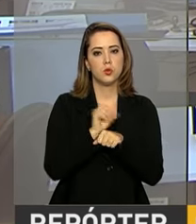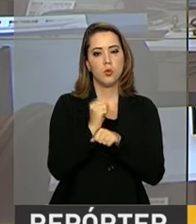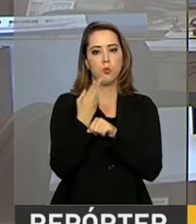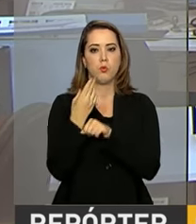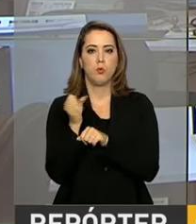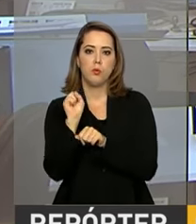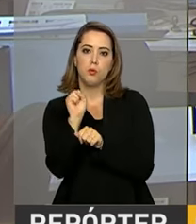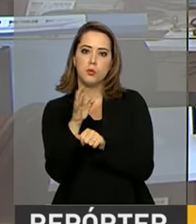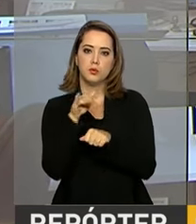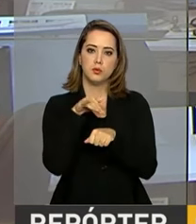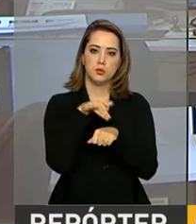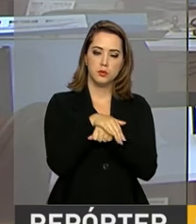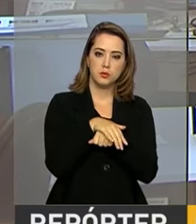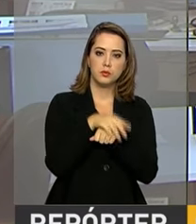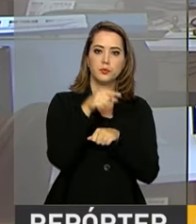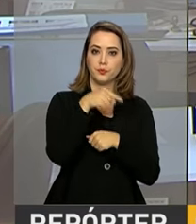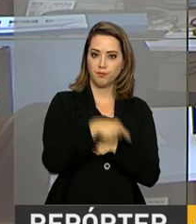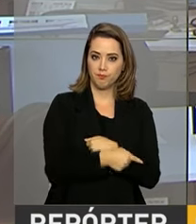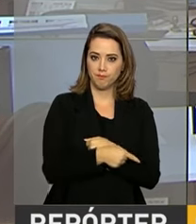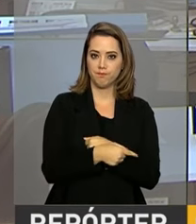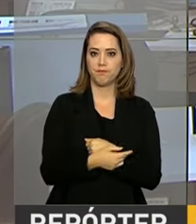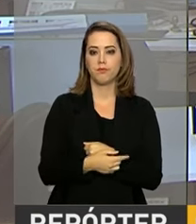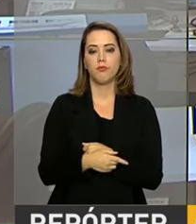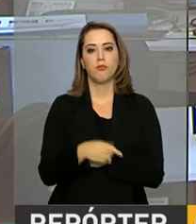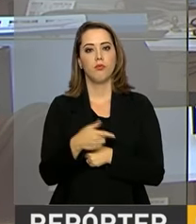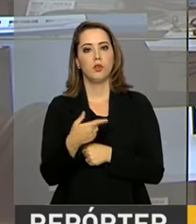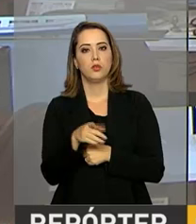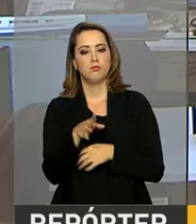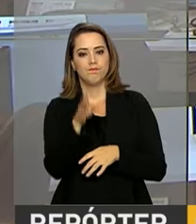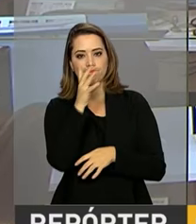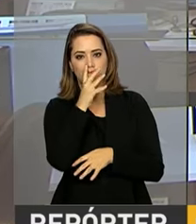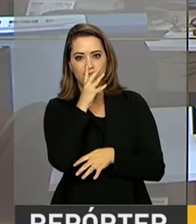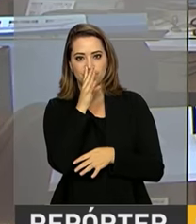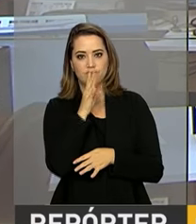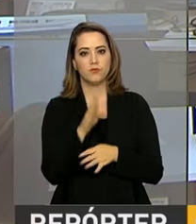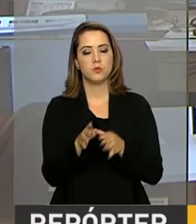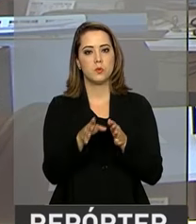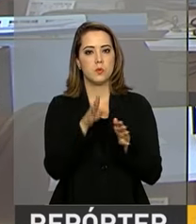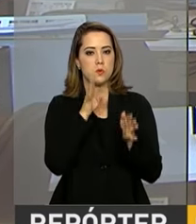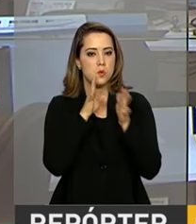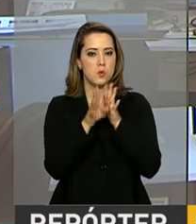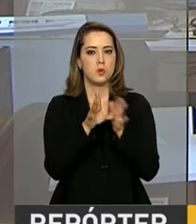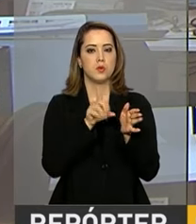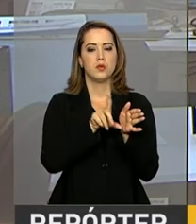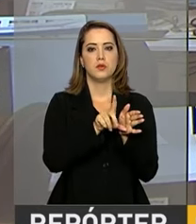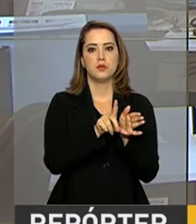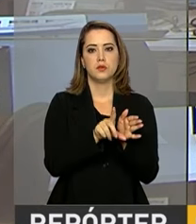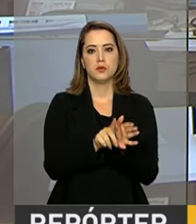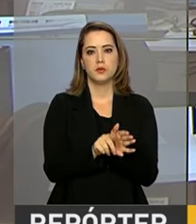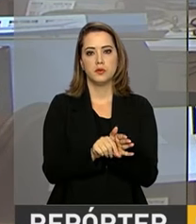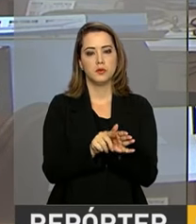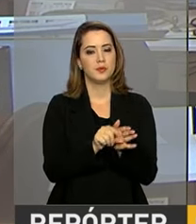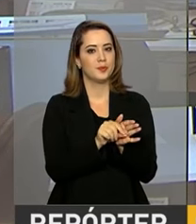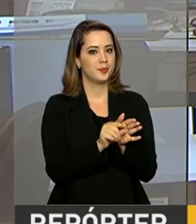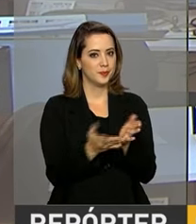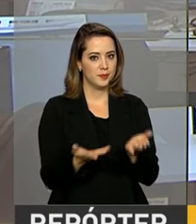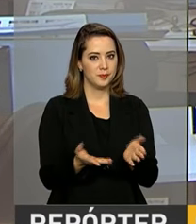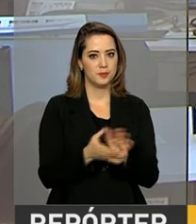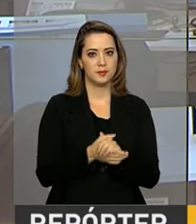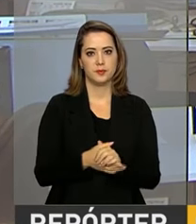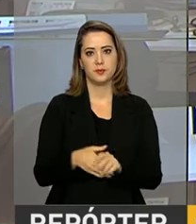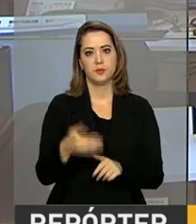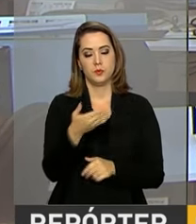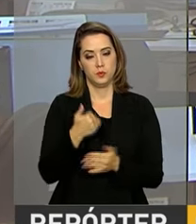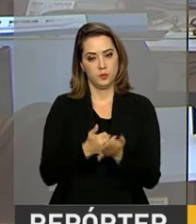às 8 da noite no jornal NBR Não deixe de acompanhar ainda as novidades do Governo Federal em nossas redes